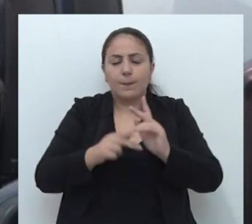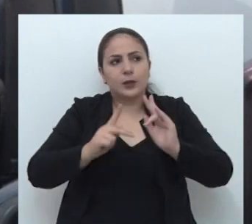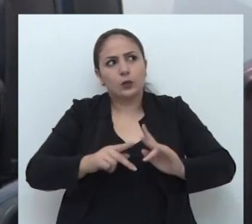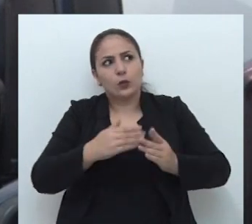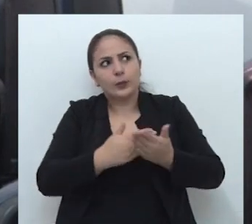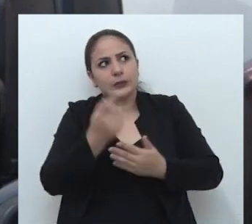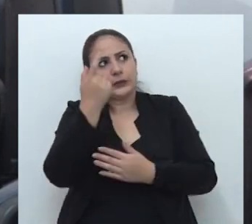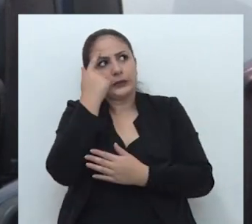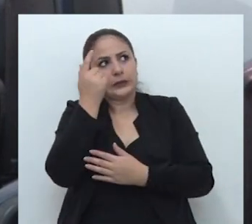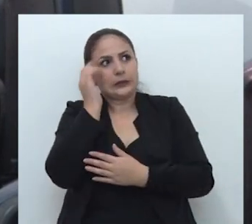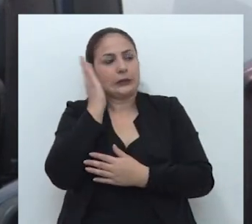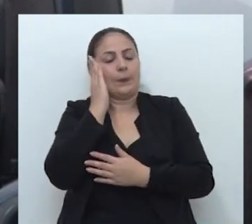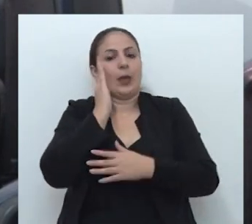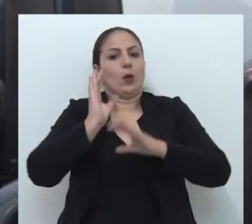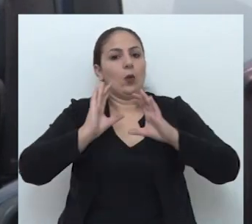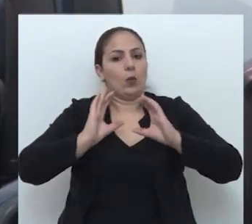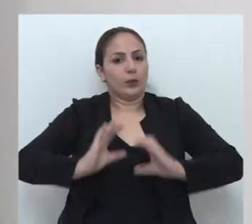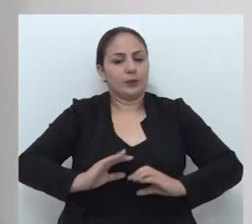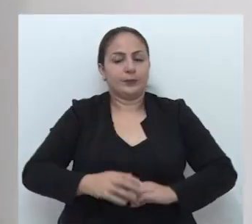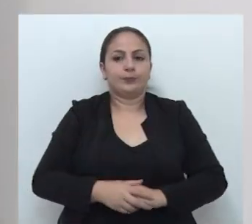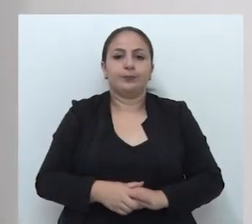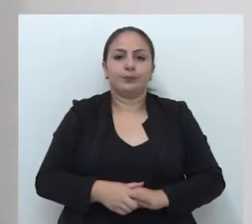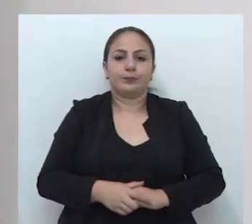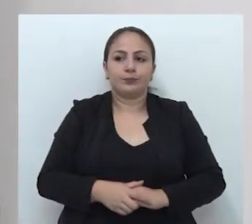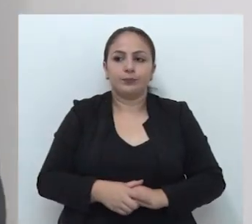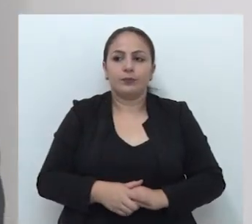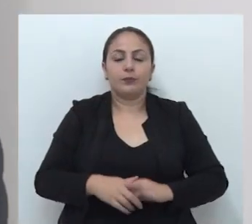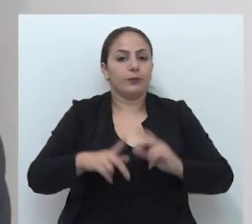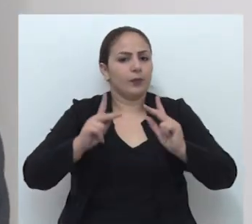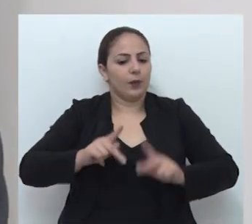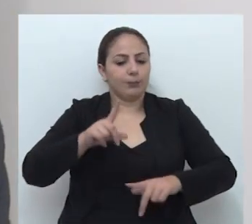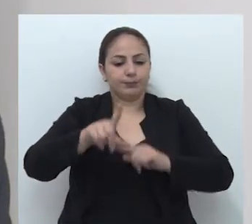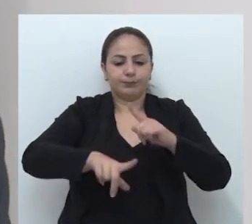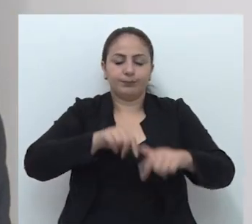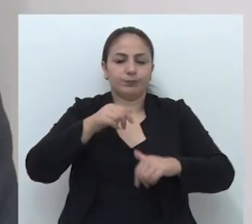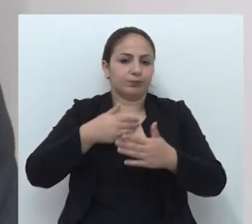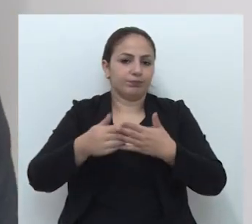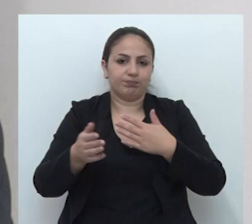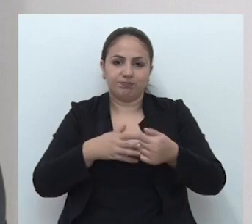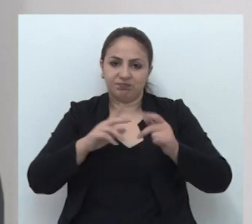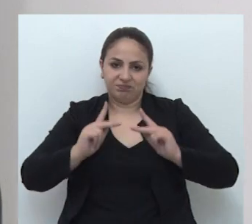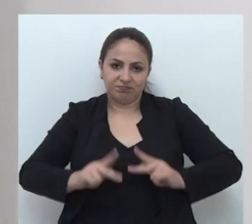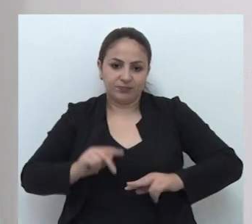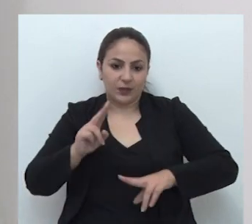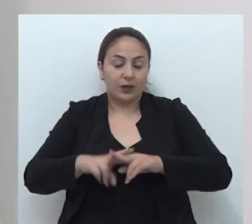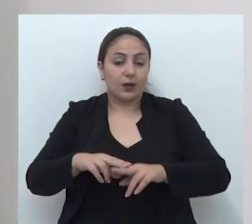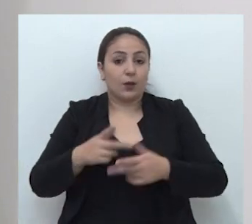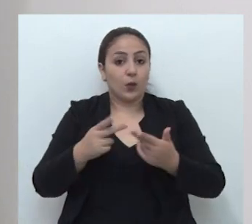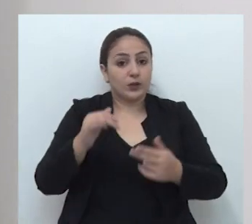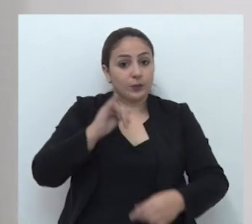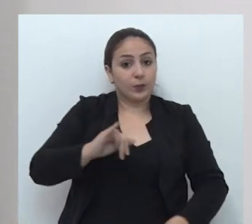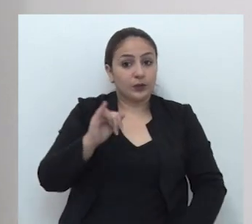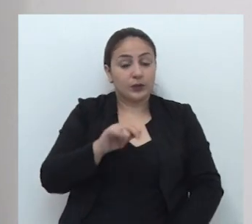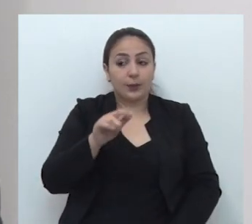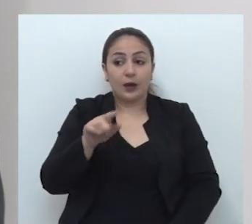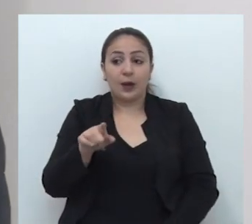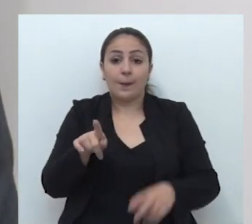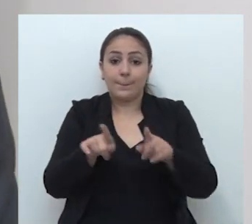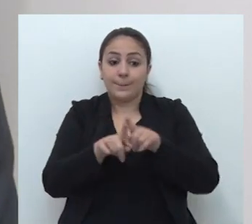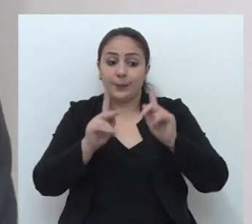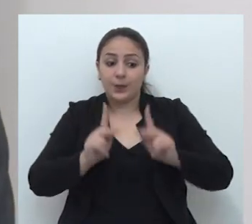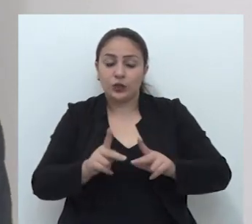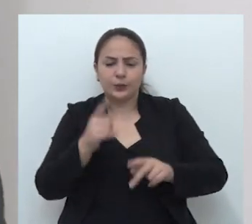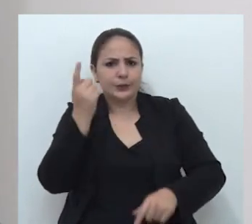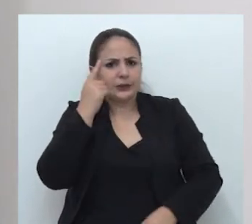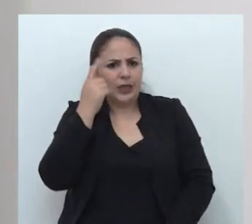então, a ter um senso de disciplina na sua própria vida. São pessoas selecionadas, não é qualquer preso. E outro que é muito importante, as pessoas às vezes acham que isso aí é